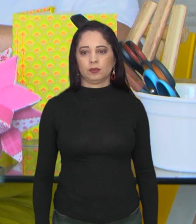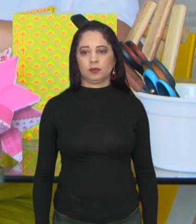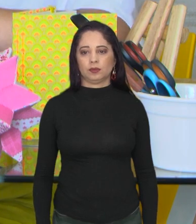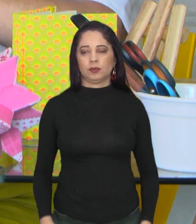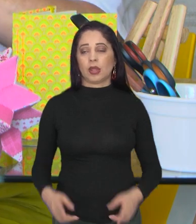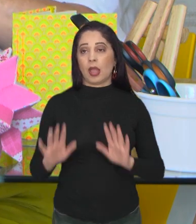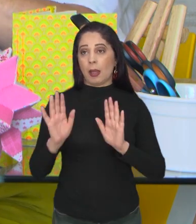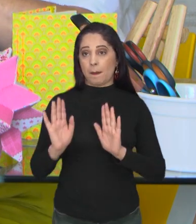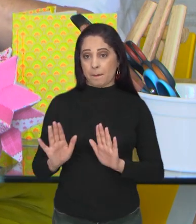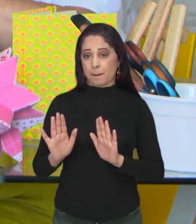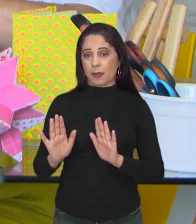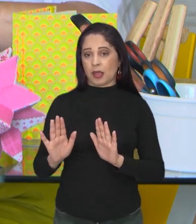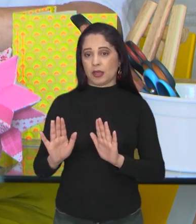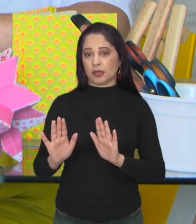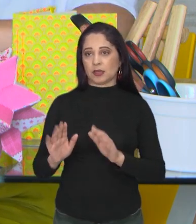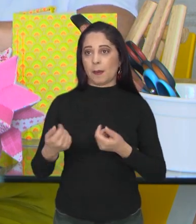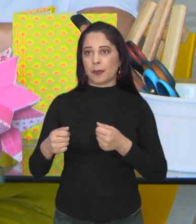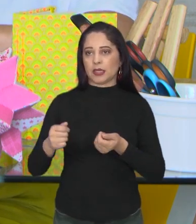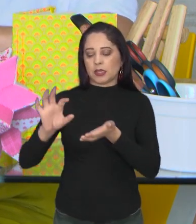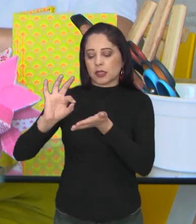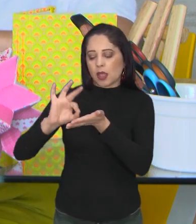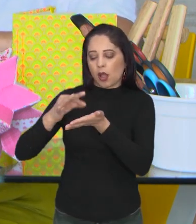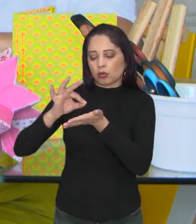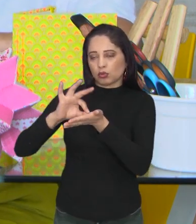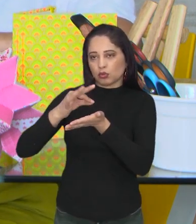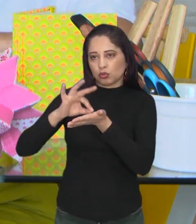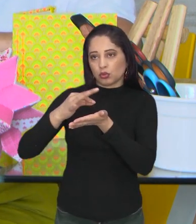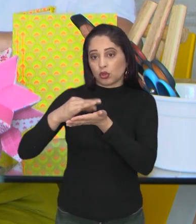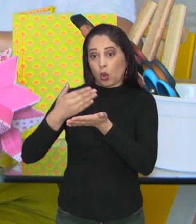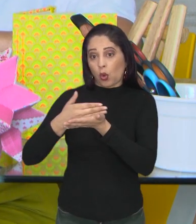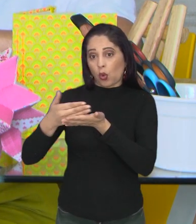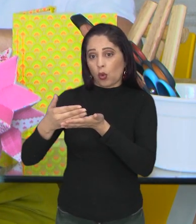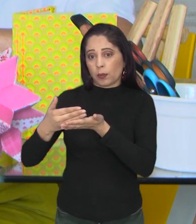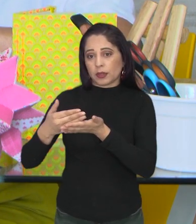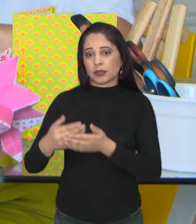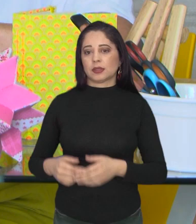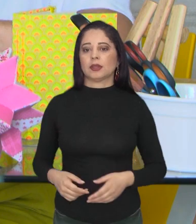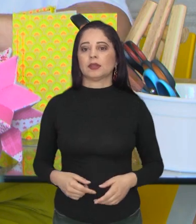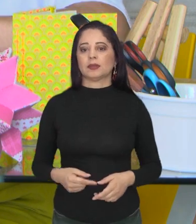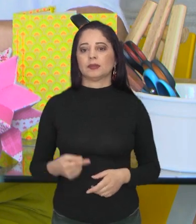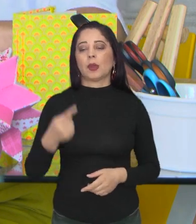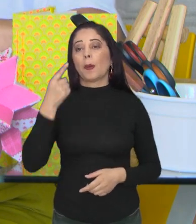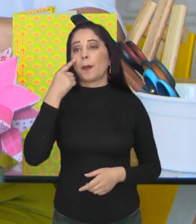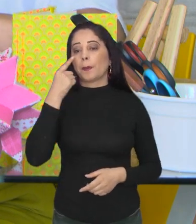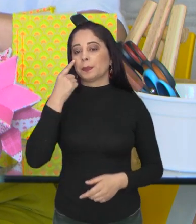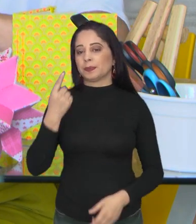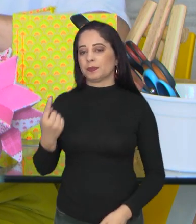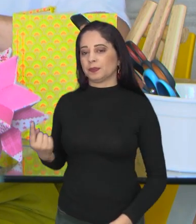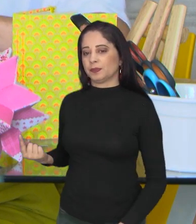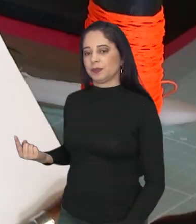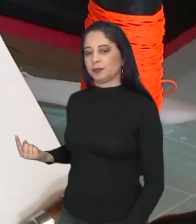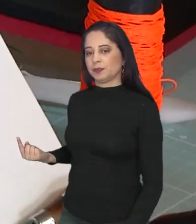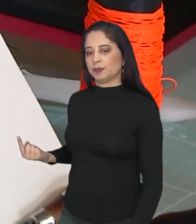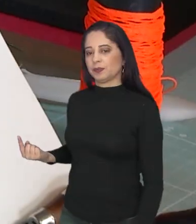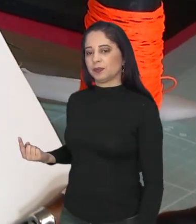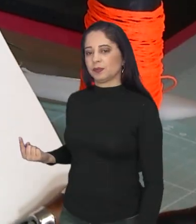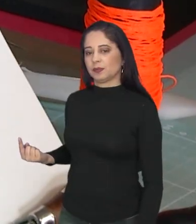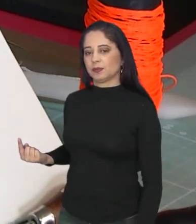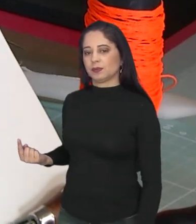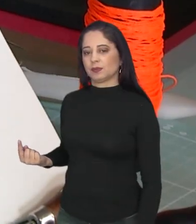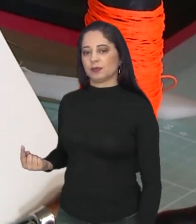como essa costura é uma costura exposta eu vou começar de dentro para fora então eu venho no primeiro furo